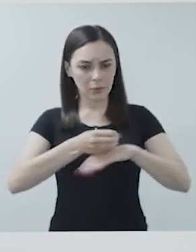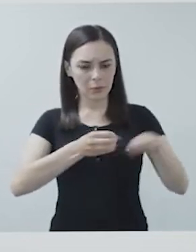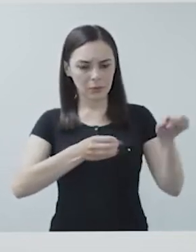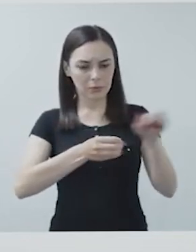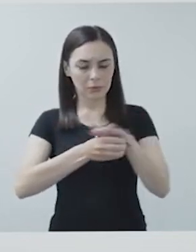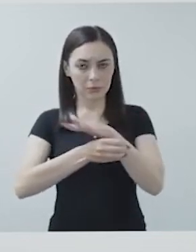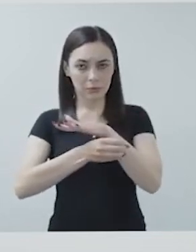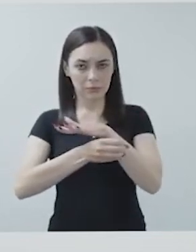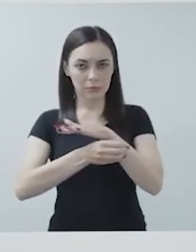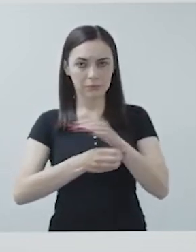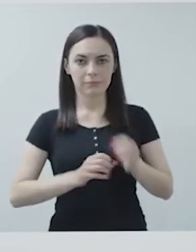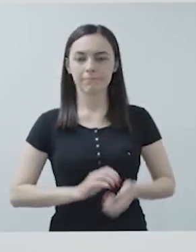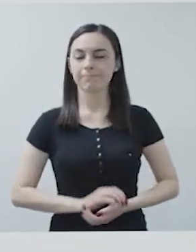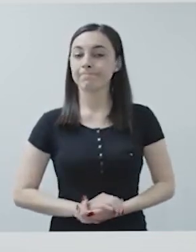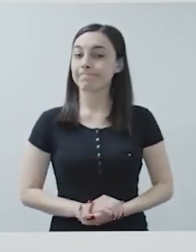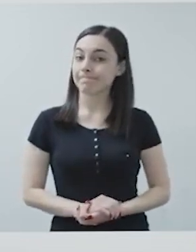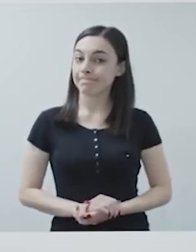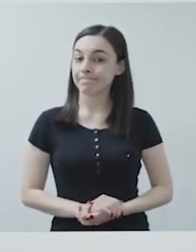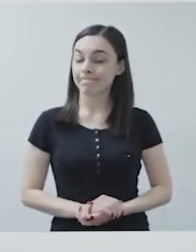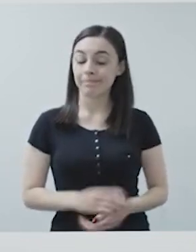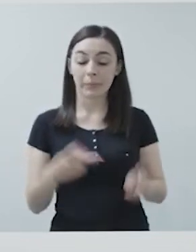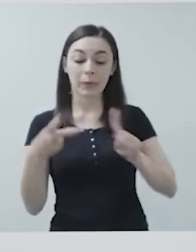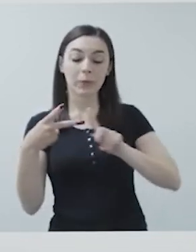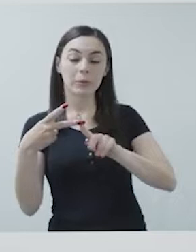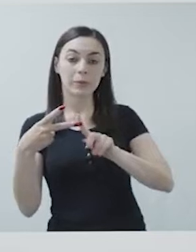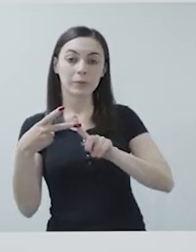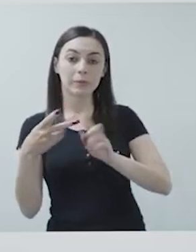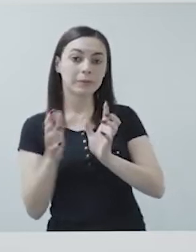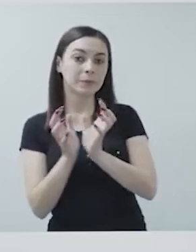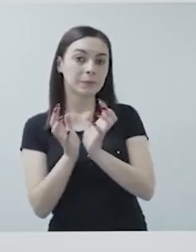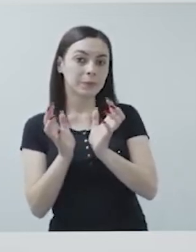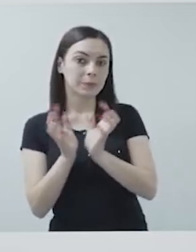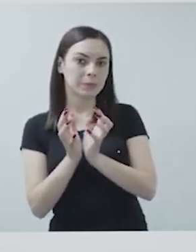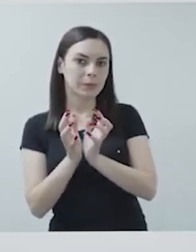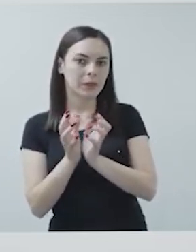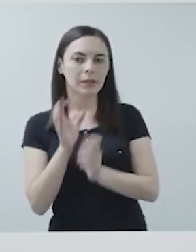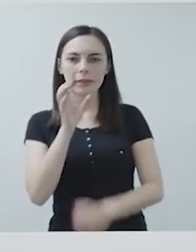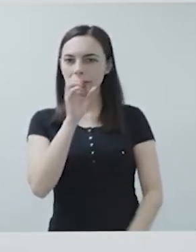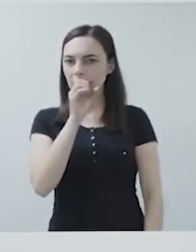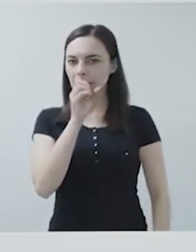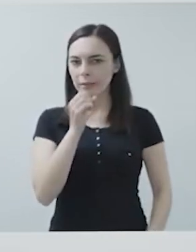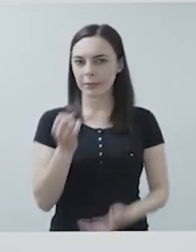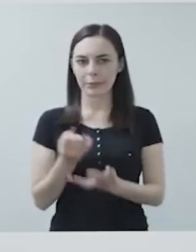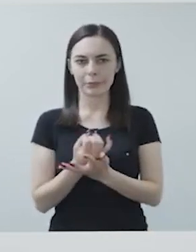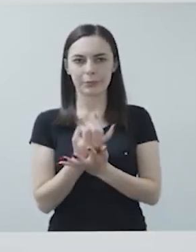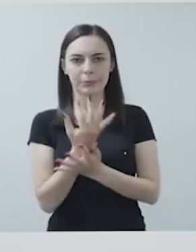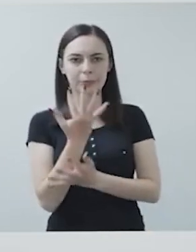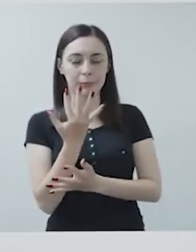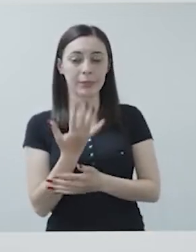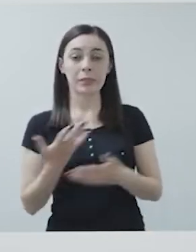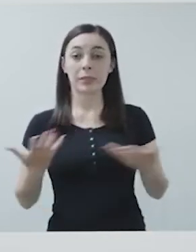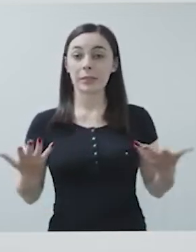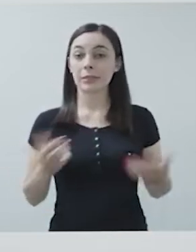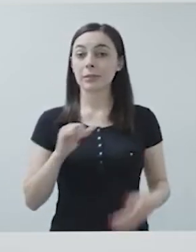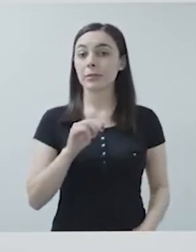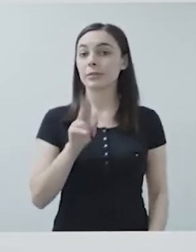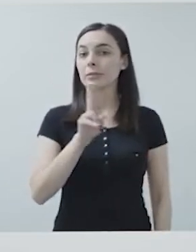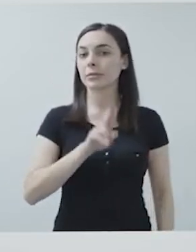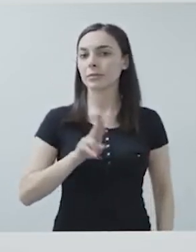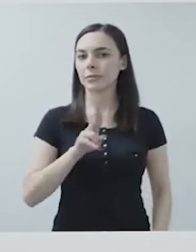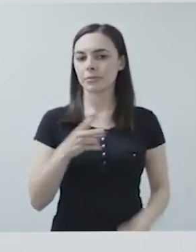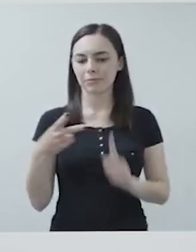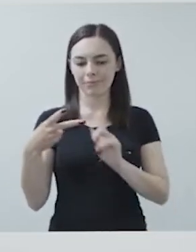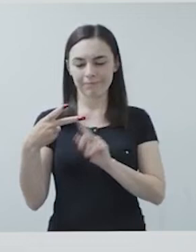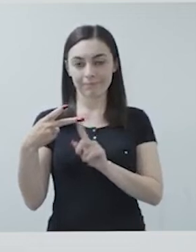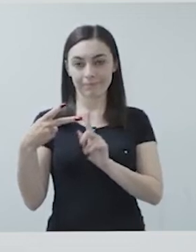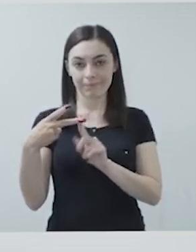esse copo? E o número 2? São muitas laranjas, então provavelmente se eu usar o conjunto número